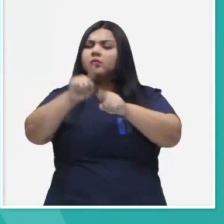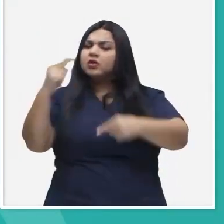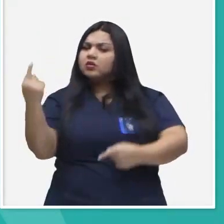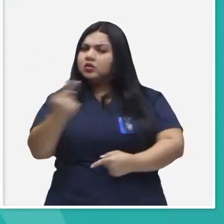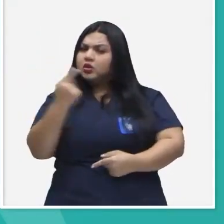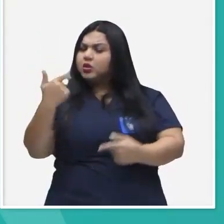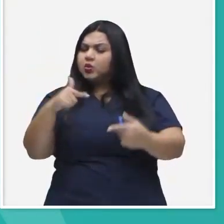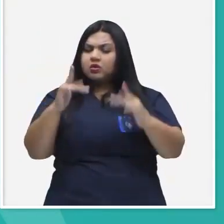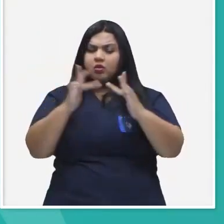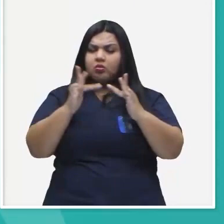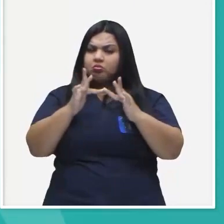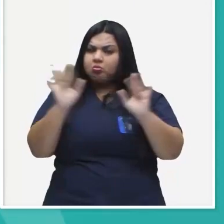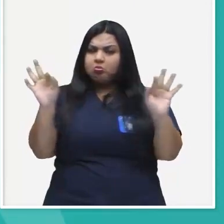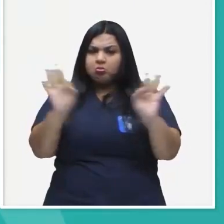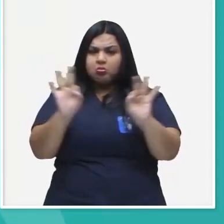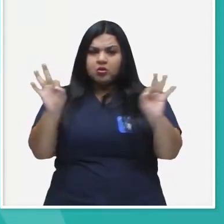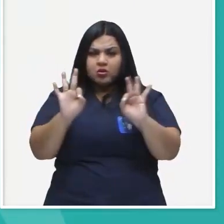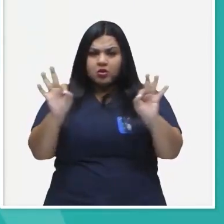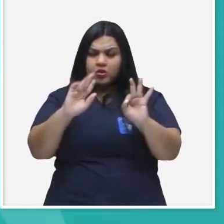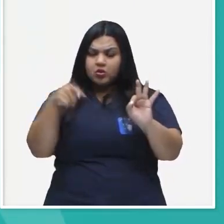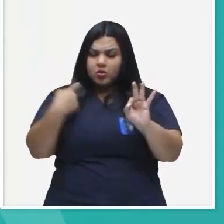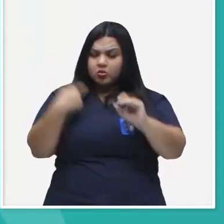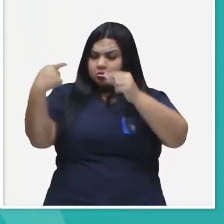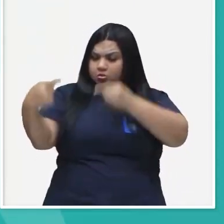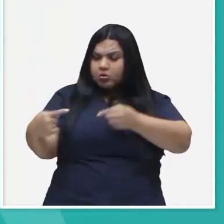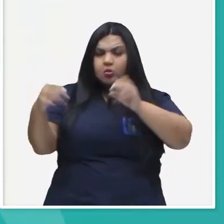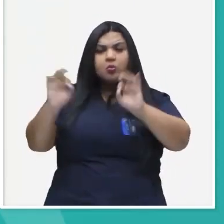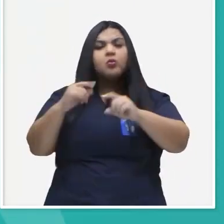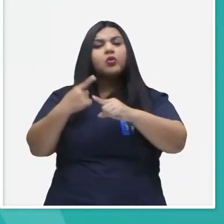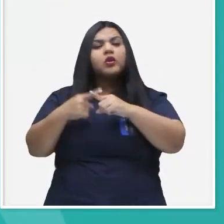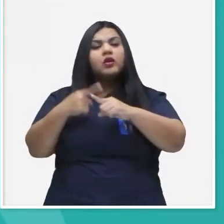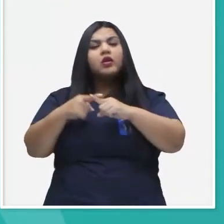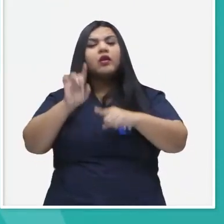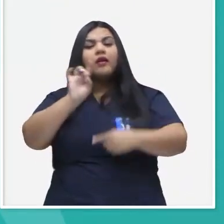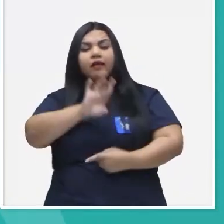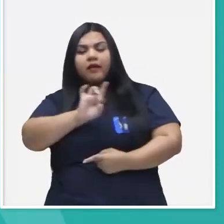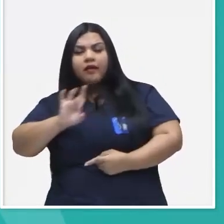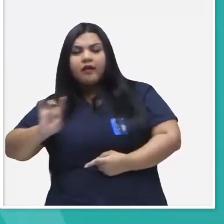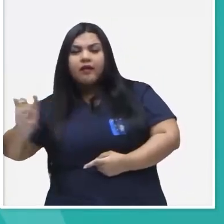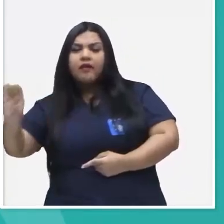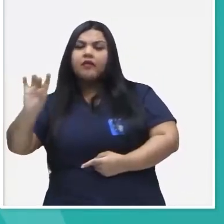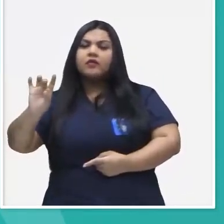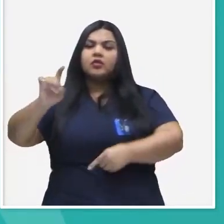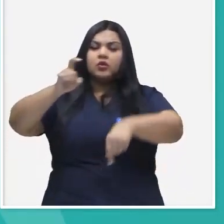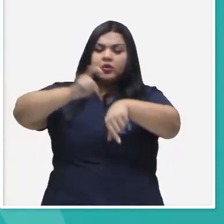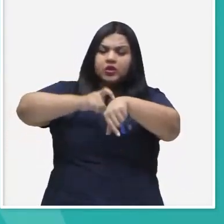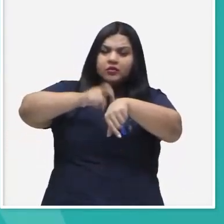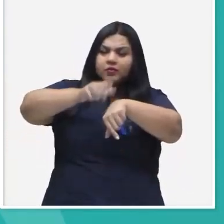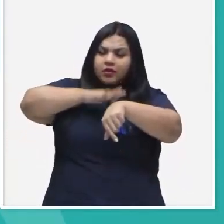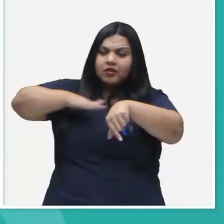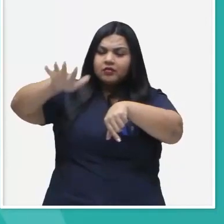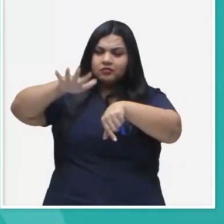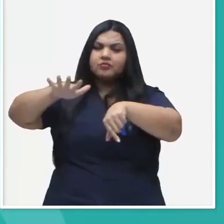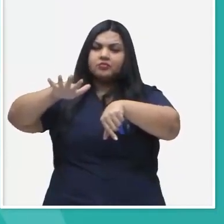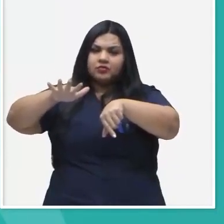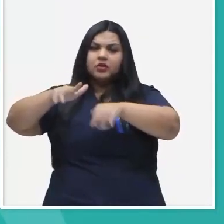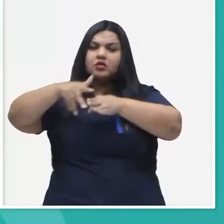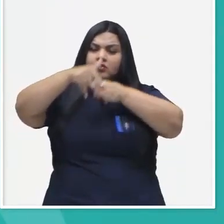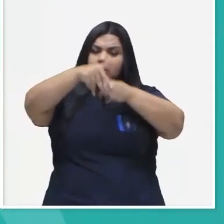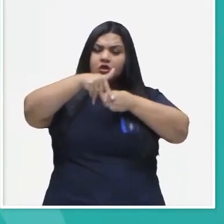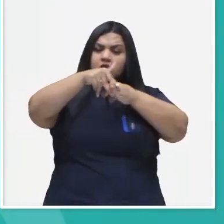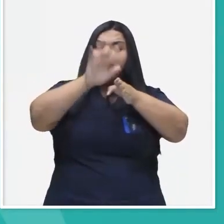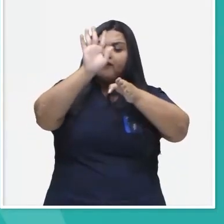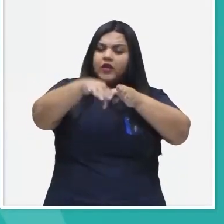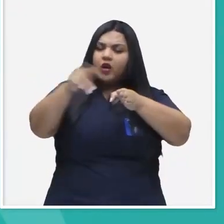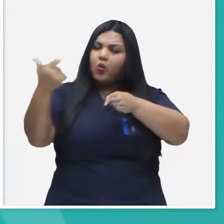há interação com o nosso adversário, porque cada um vai competir na sua vez, tá? Então, nesse